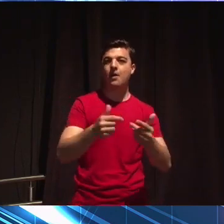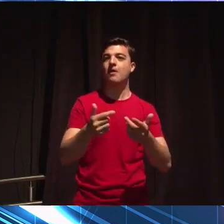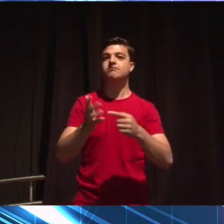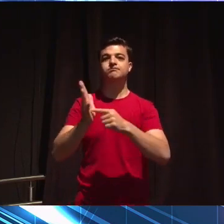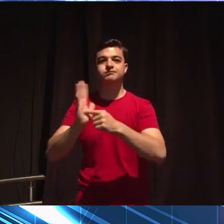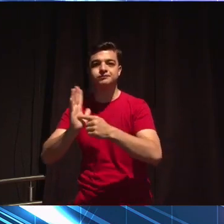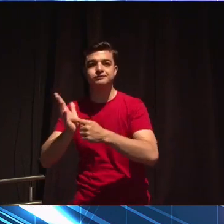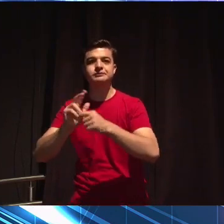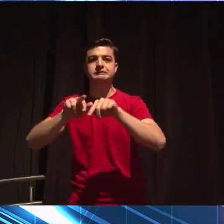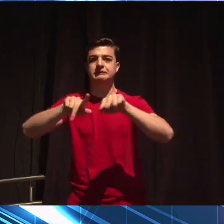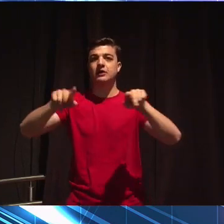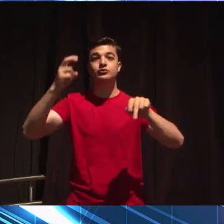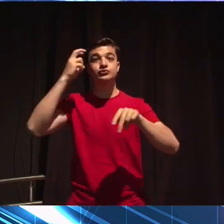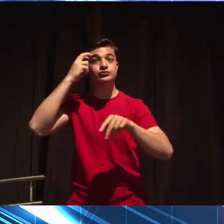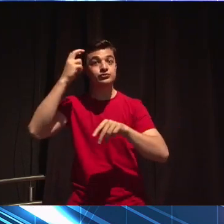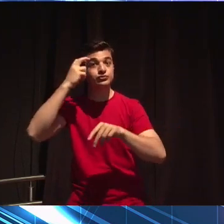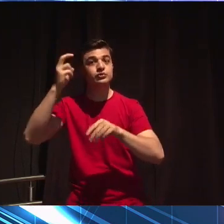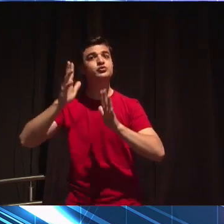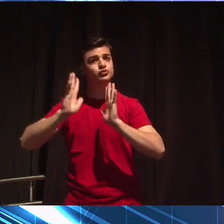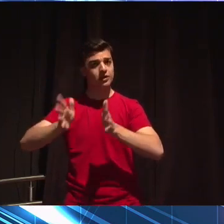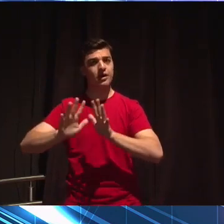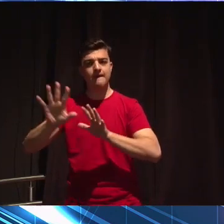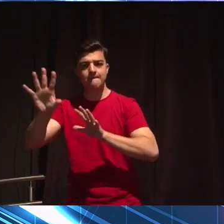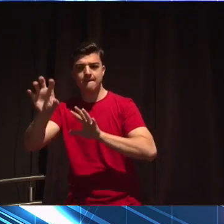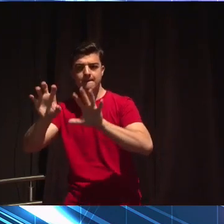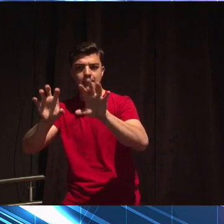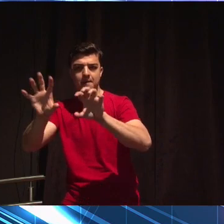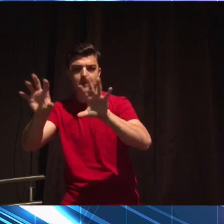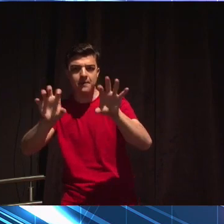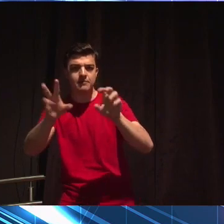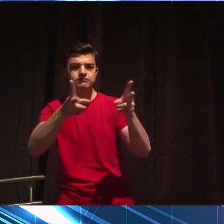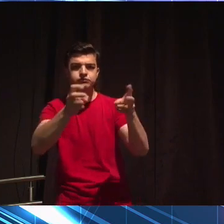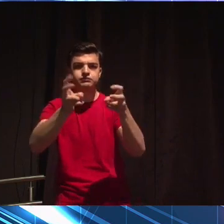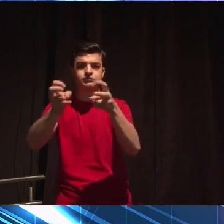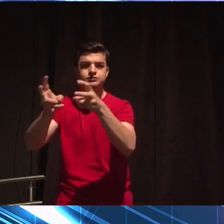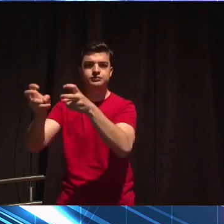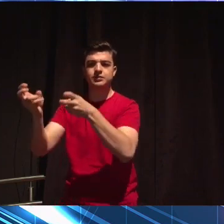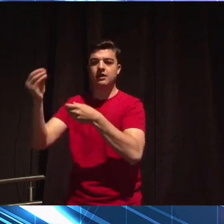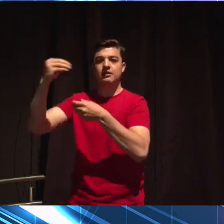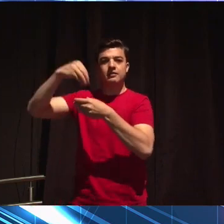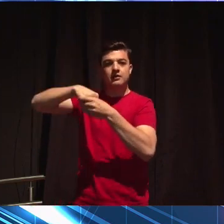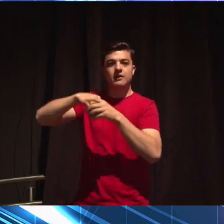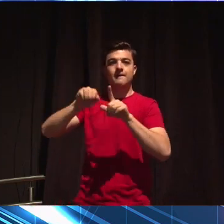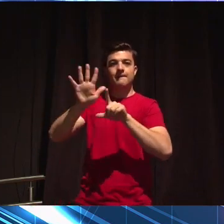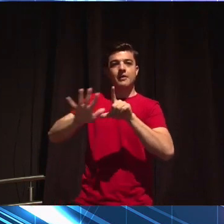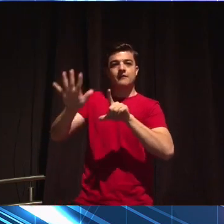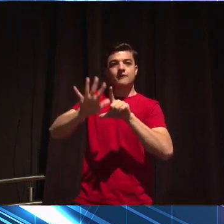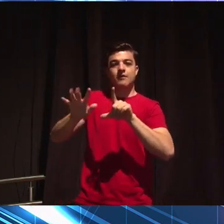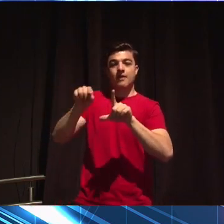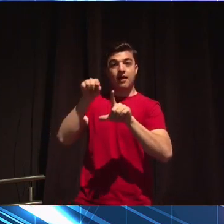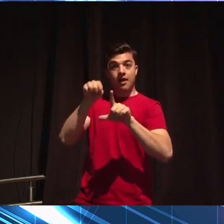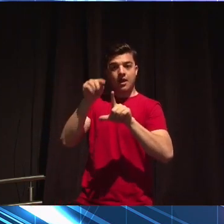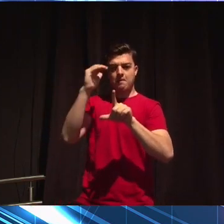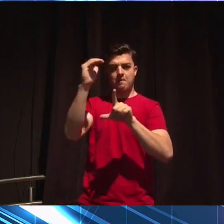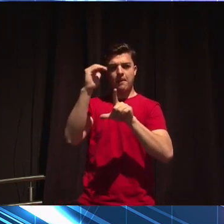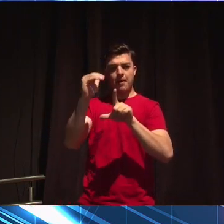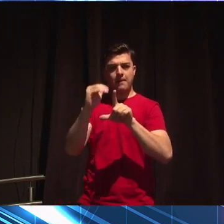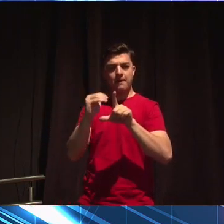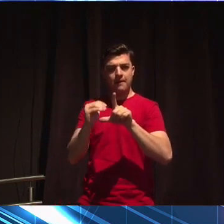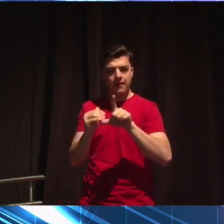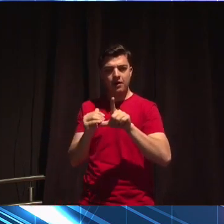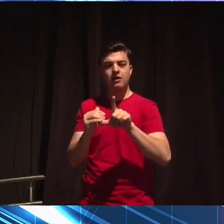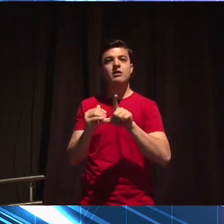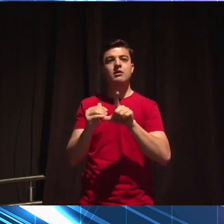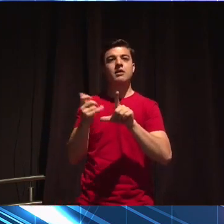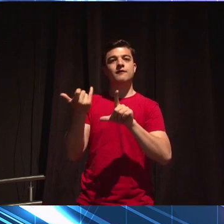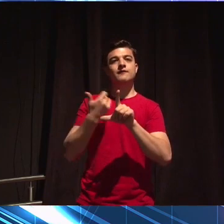mas que consolidam informação em uma determinada plataforma, e essa plataforma começa a dar resultado para